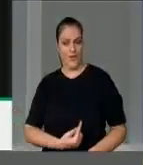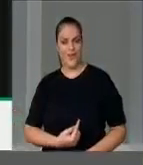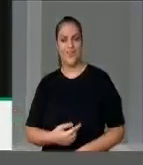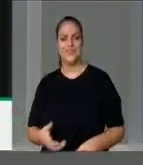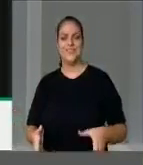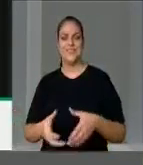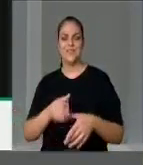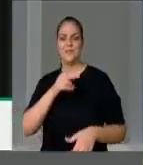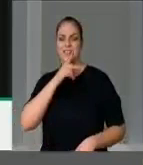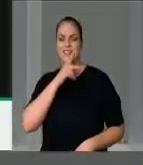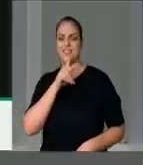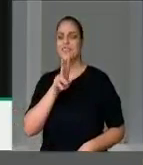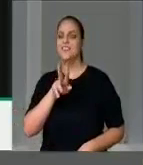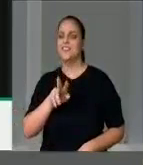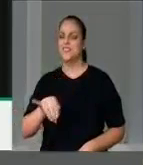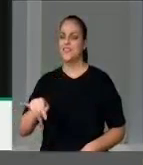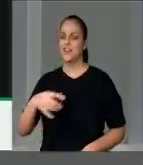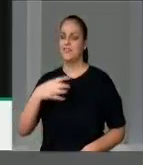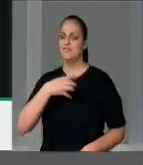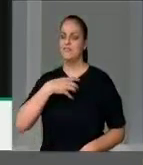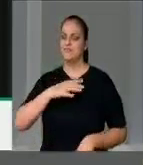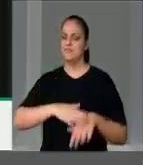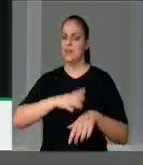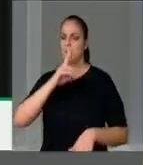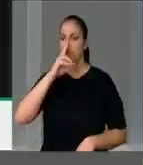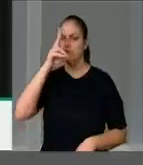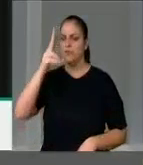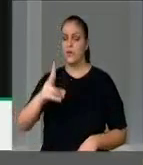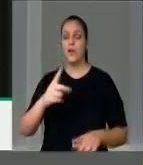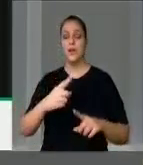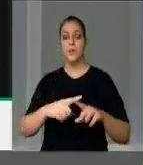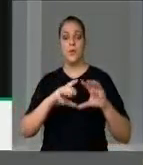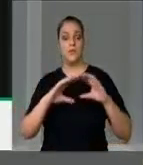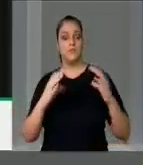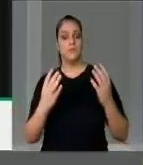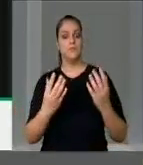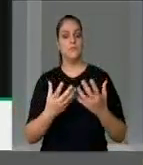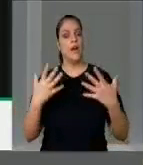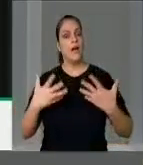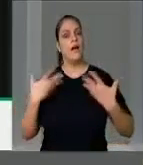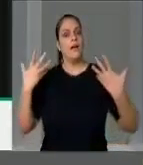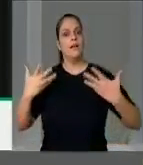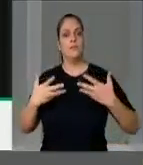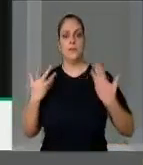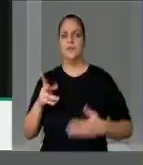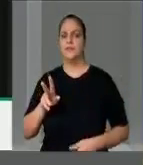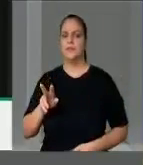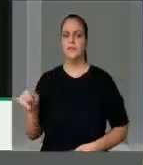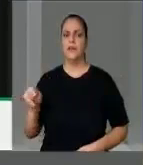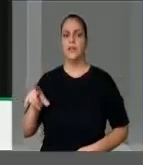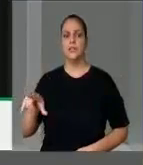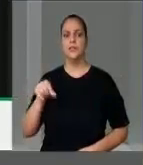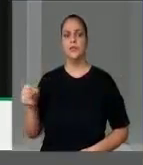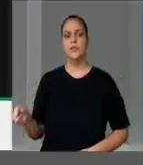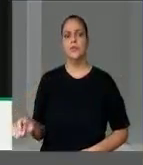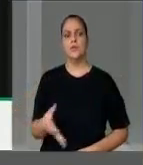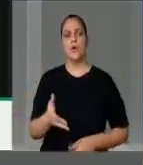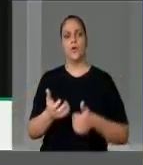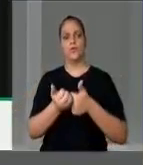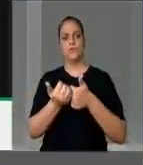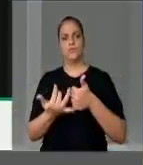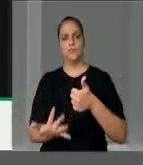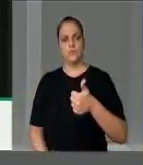vai sair desse Congresso mais oxigenado, o partido vai ser oxigenado, vai eleger uma nova direção para o